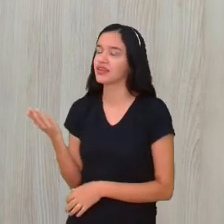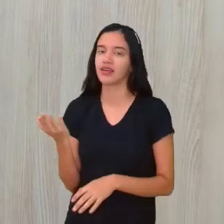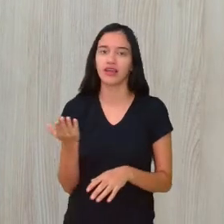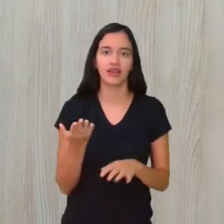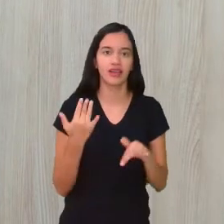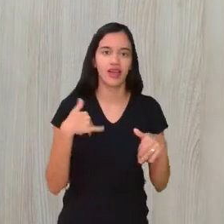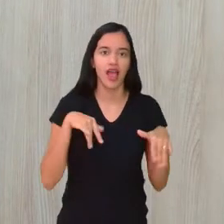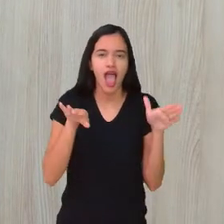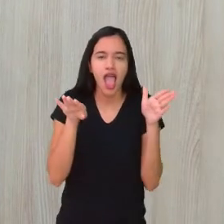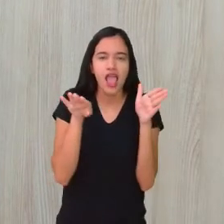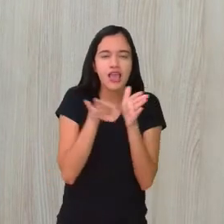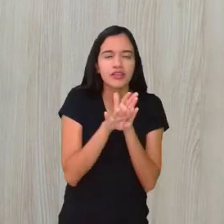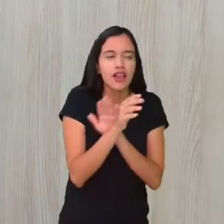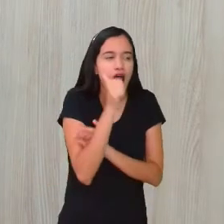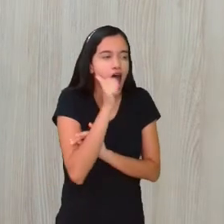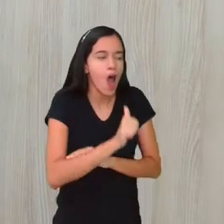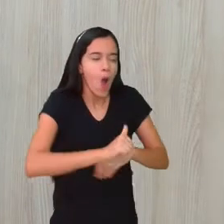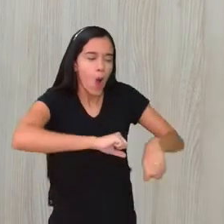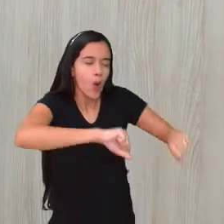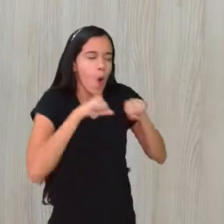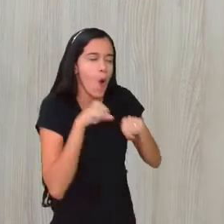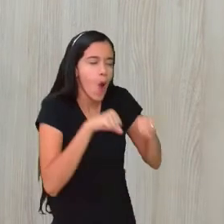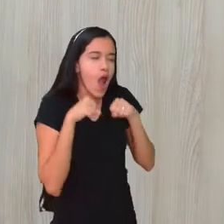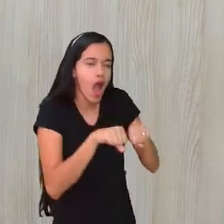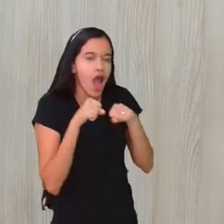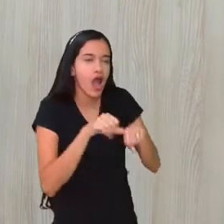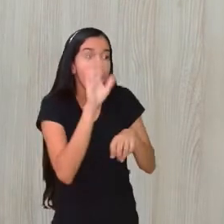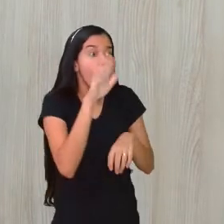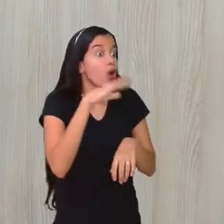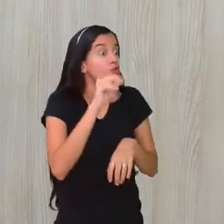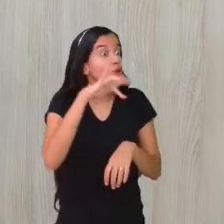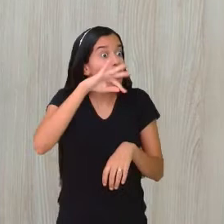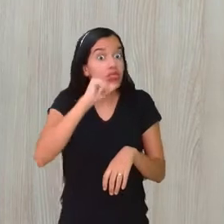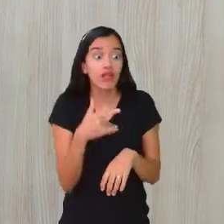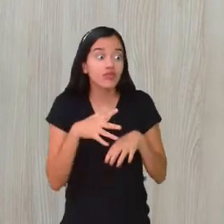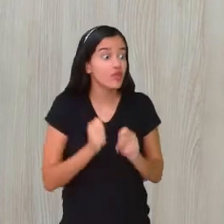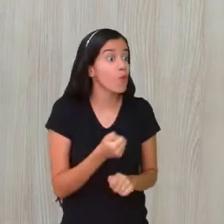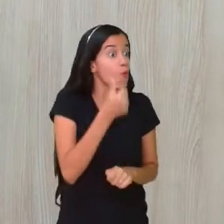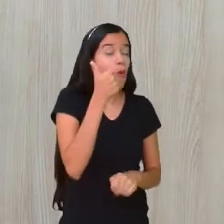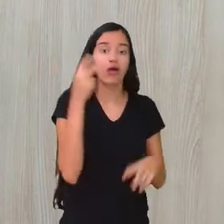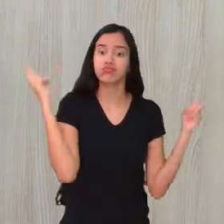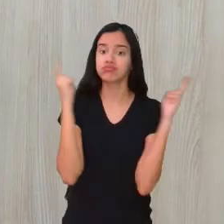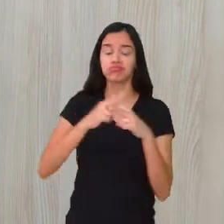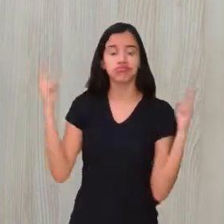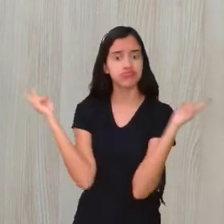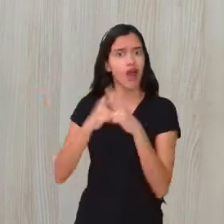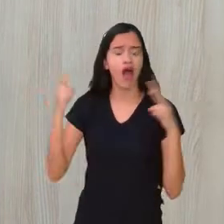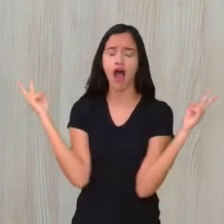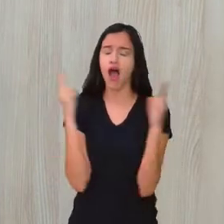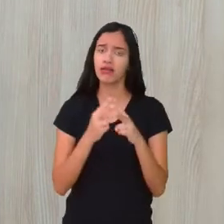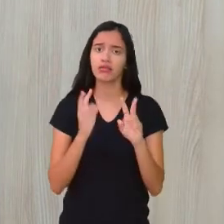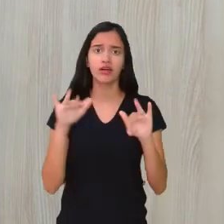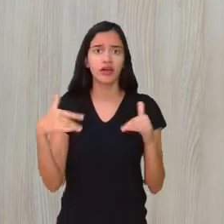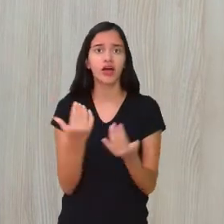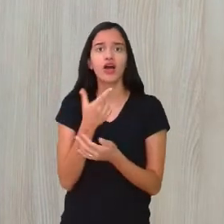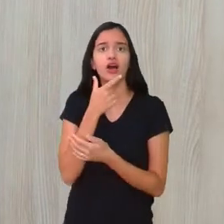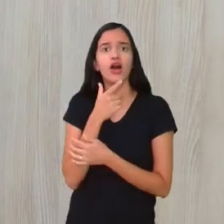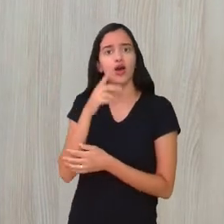Entra Terezinha correndo. Seu Otávio está quase brigando no botequim. Dona